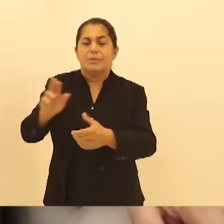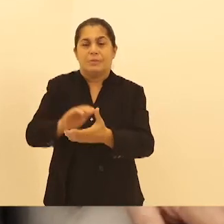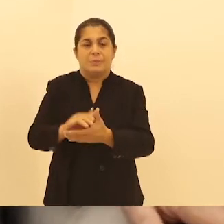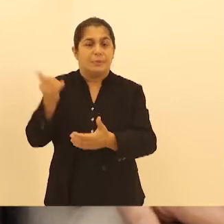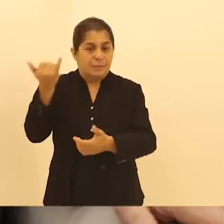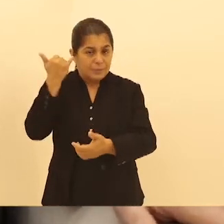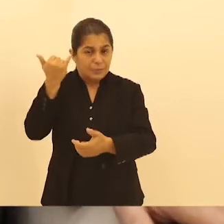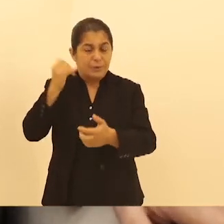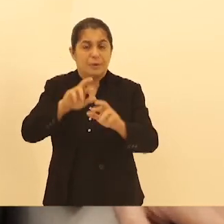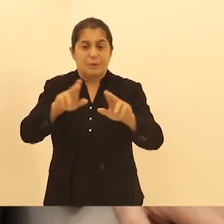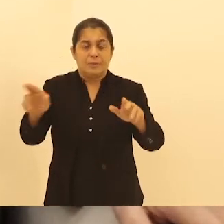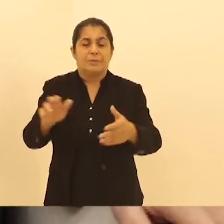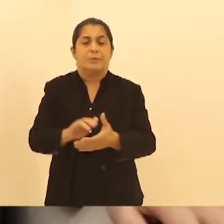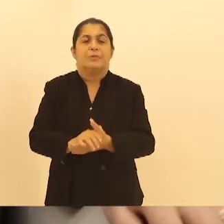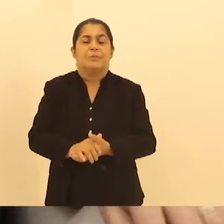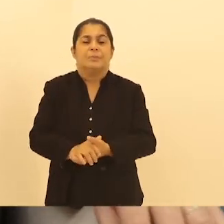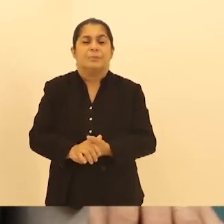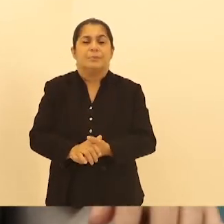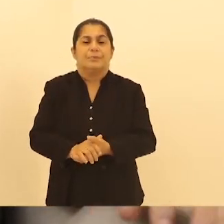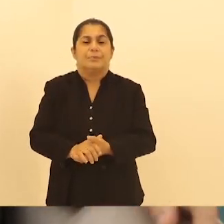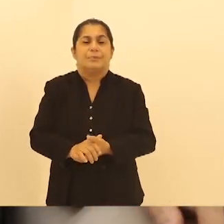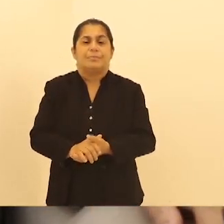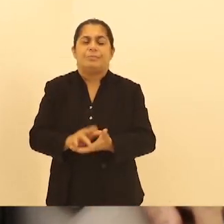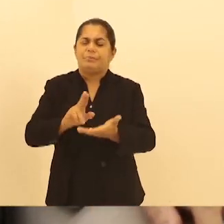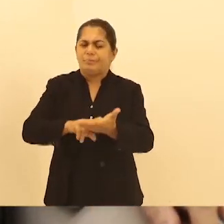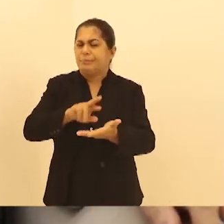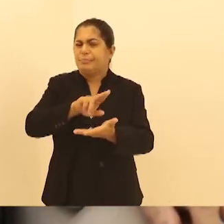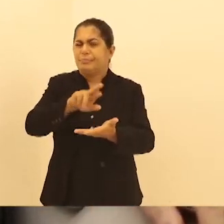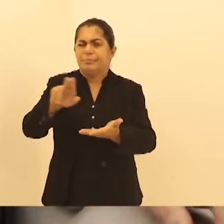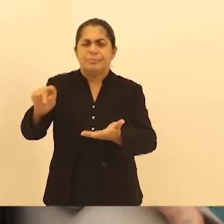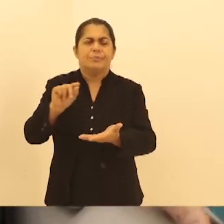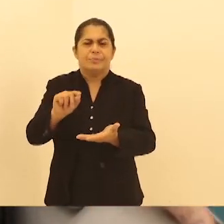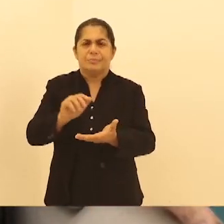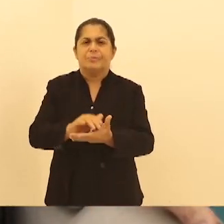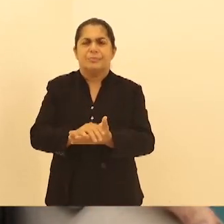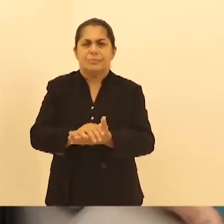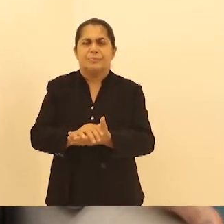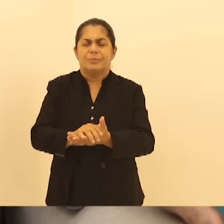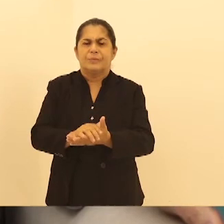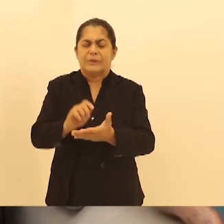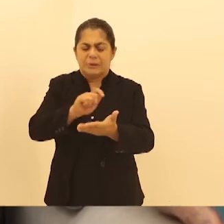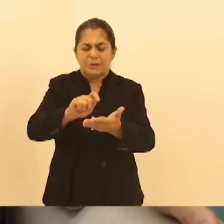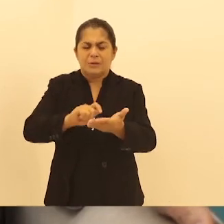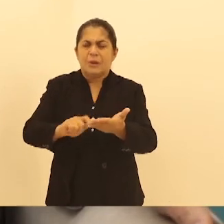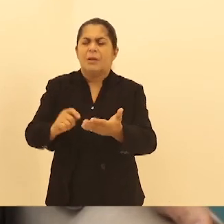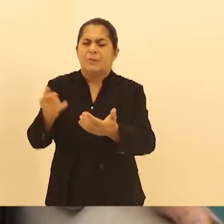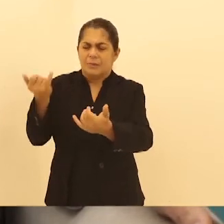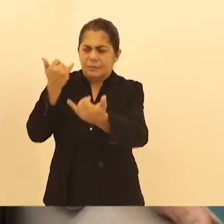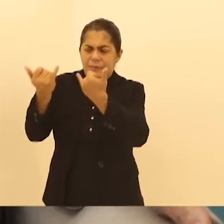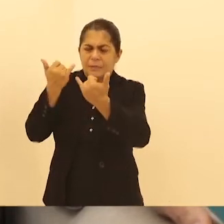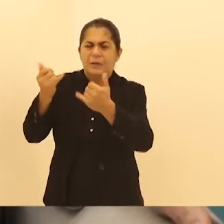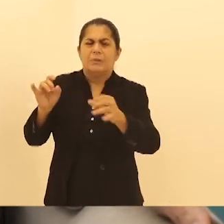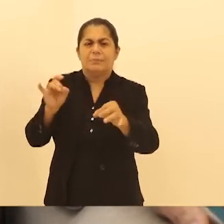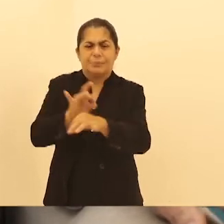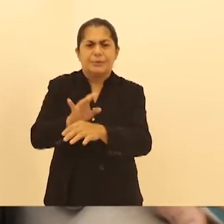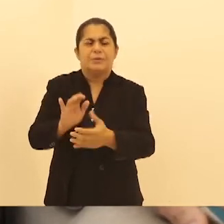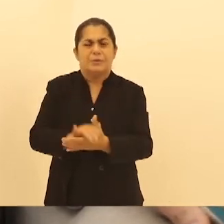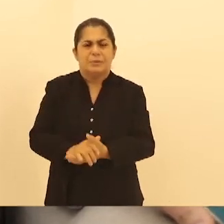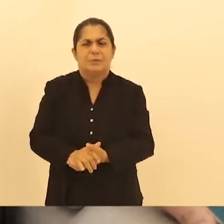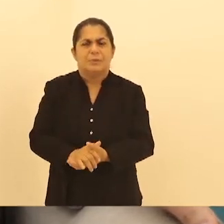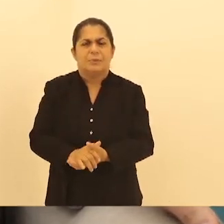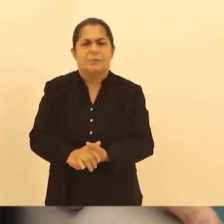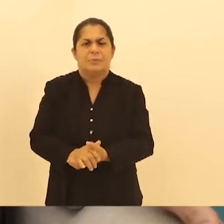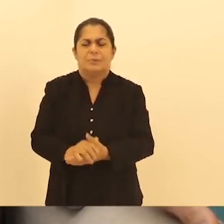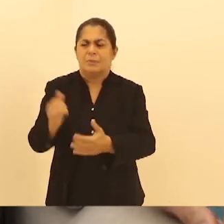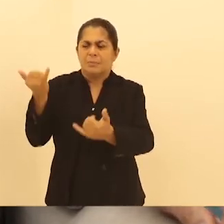ouvidoria um dique de contenção de manifestações dos cidadãos nós não recebemos